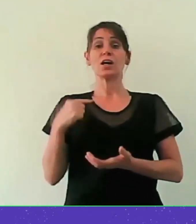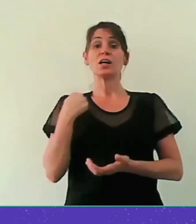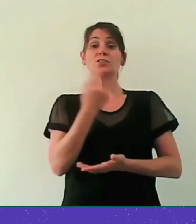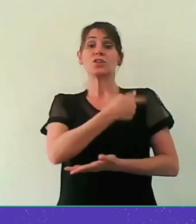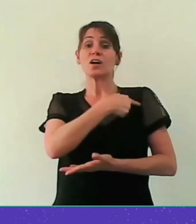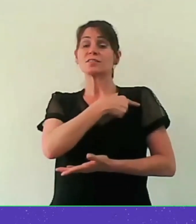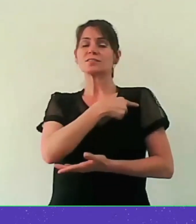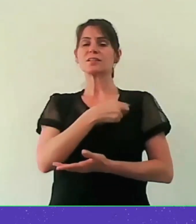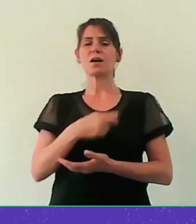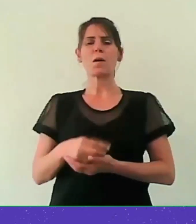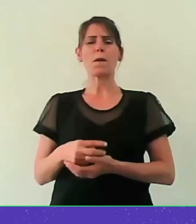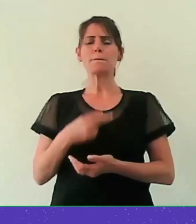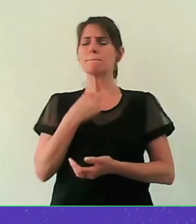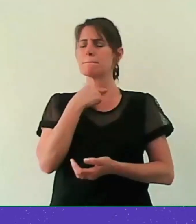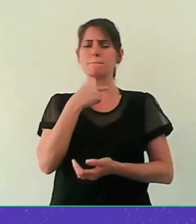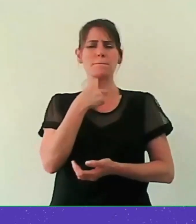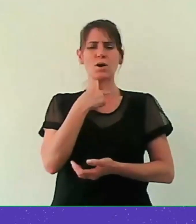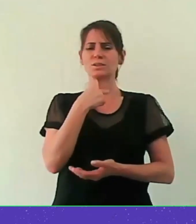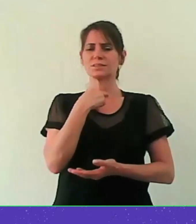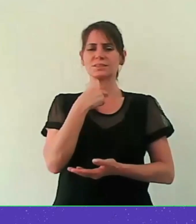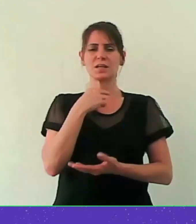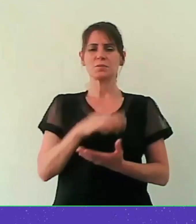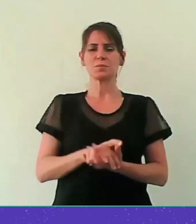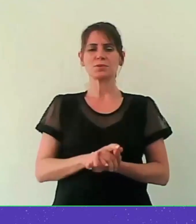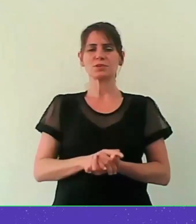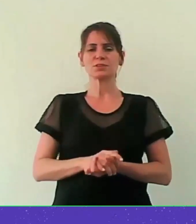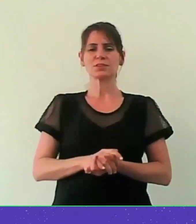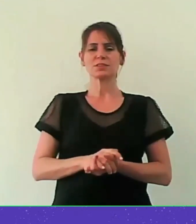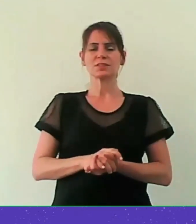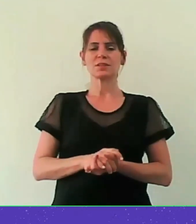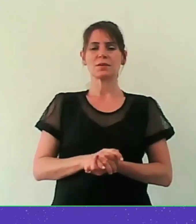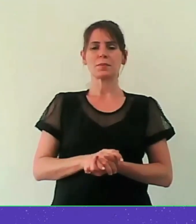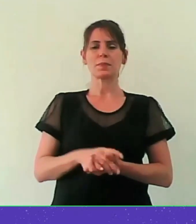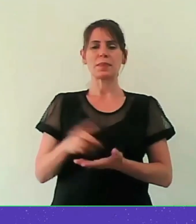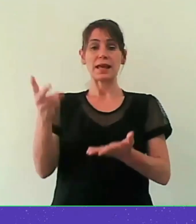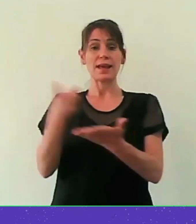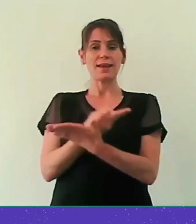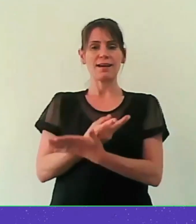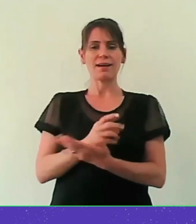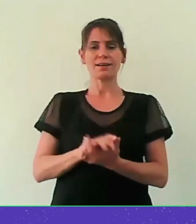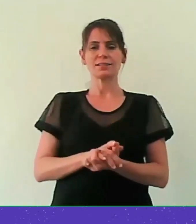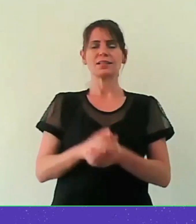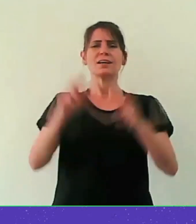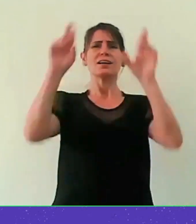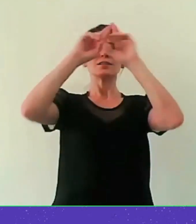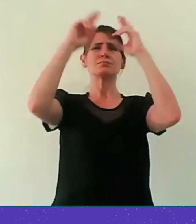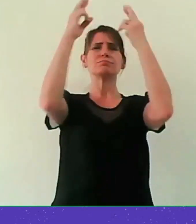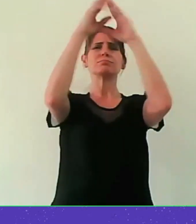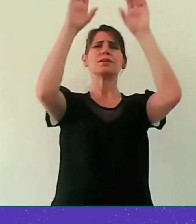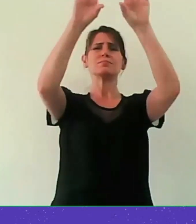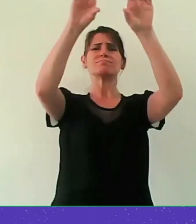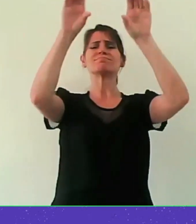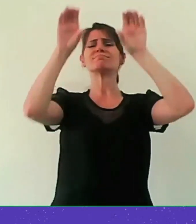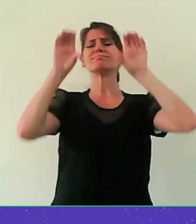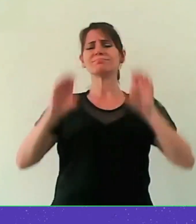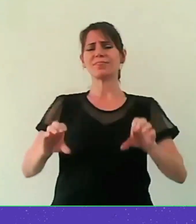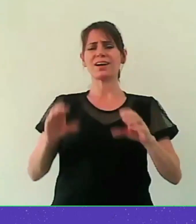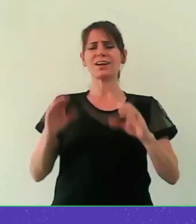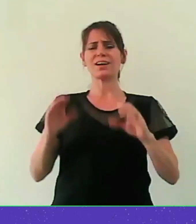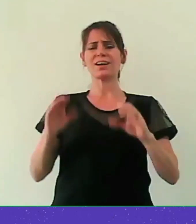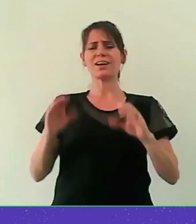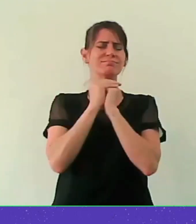podemos falhar. Vamos trazer o reino de Deus de volta aqui na terra. Amém.